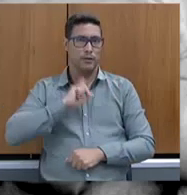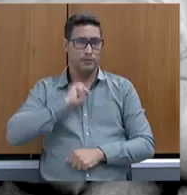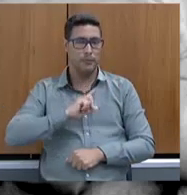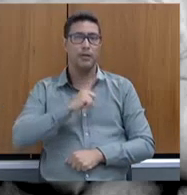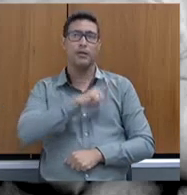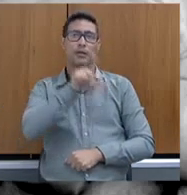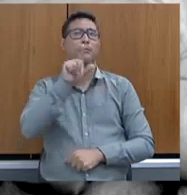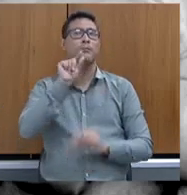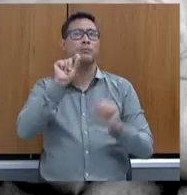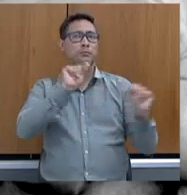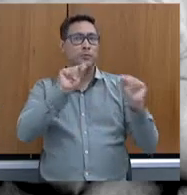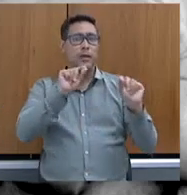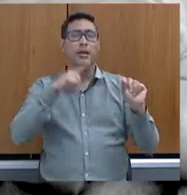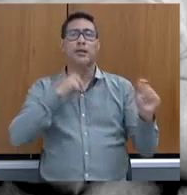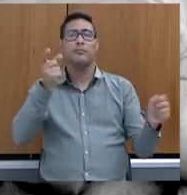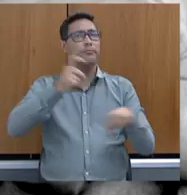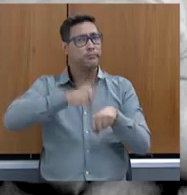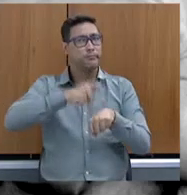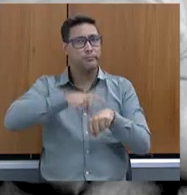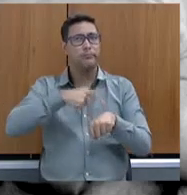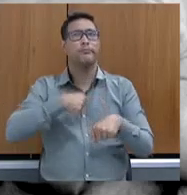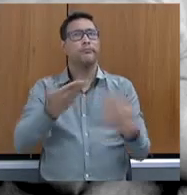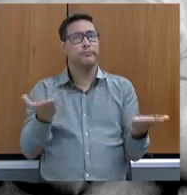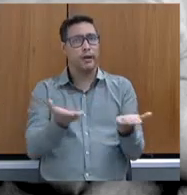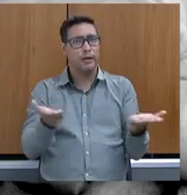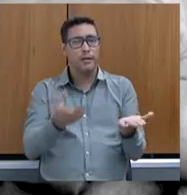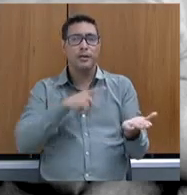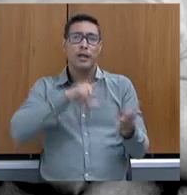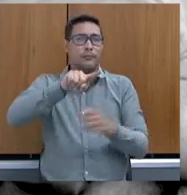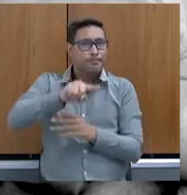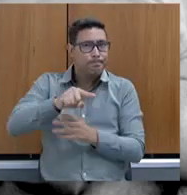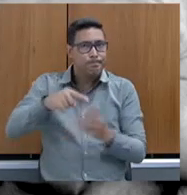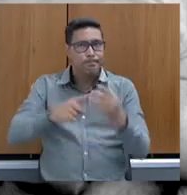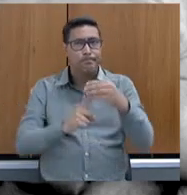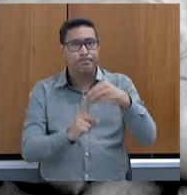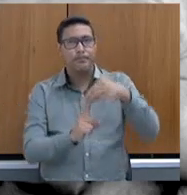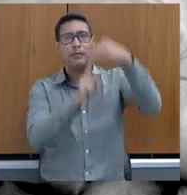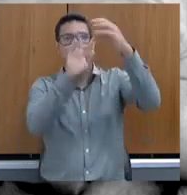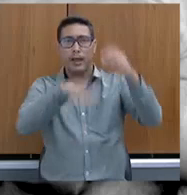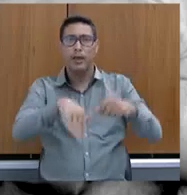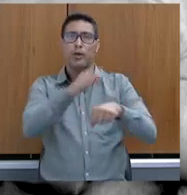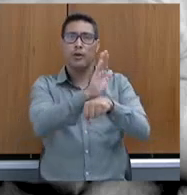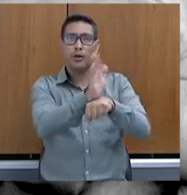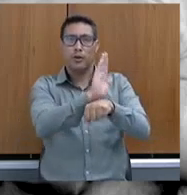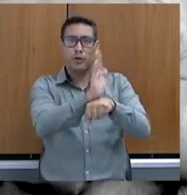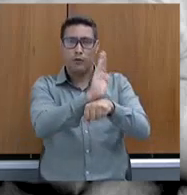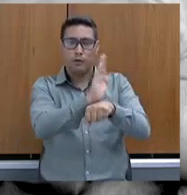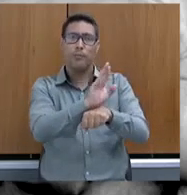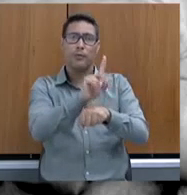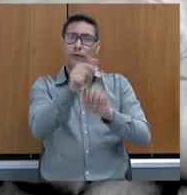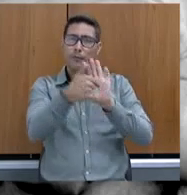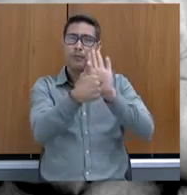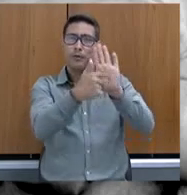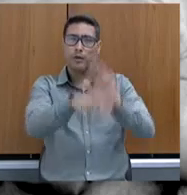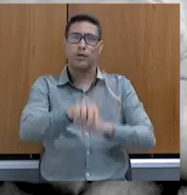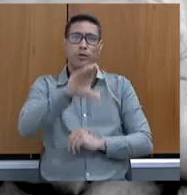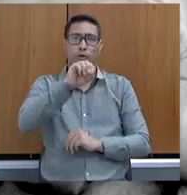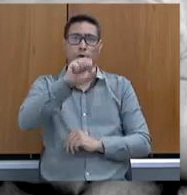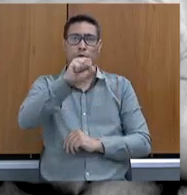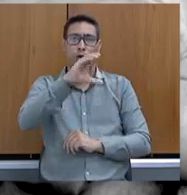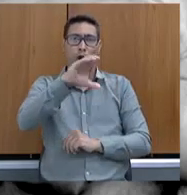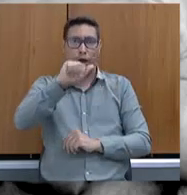ressaltando que é nesse momento nós temos o primeiro filme indicado ao Oscar da história de Minas Gerais